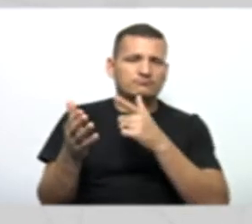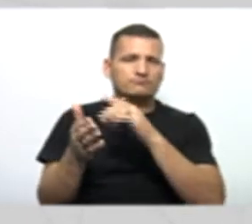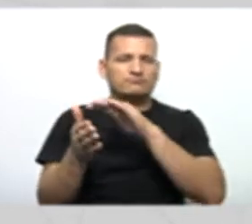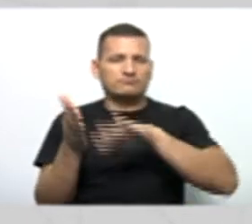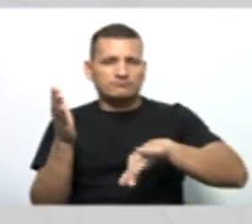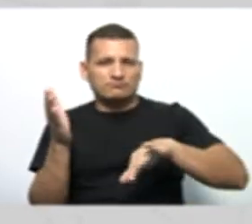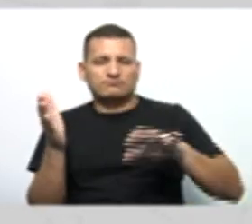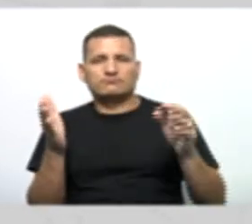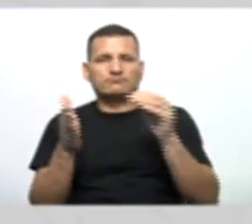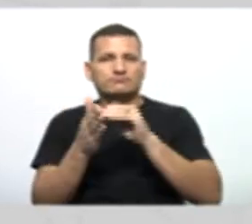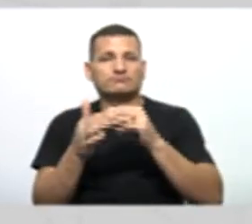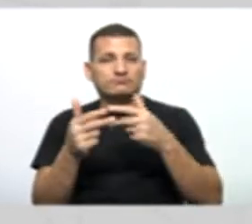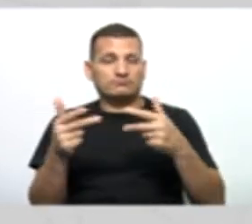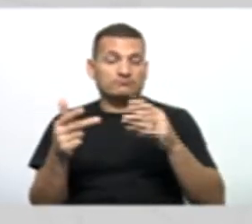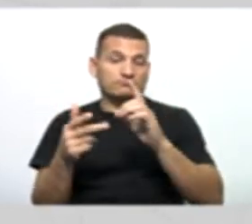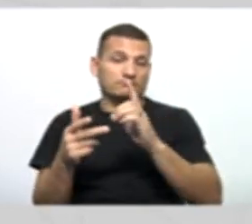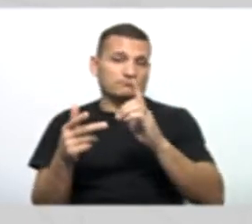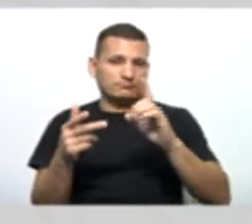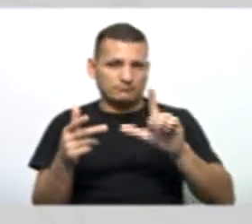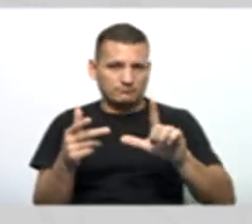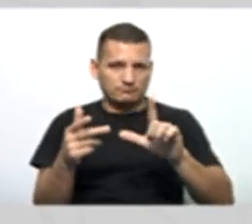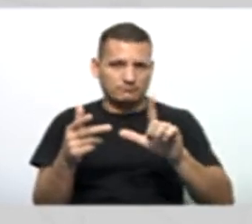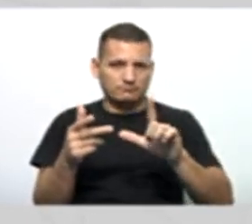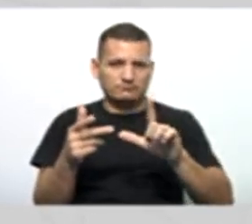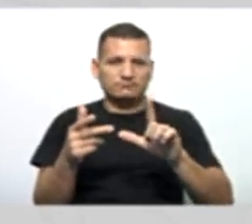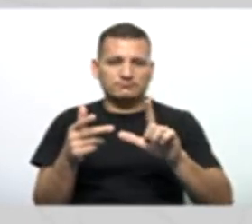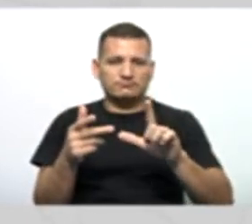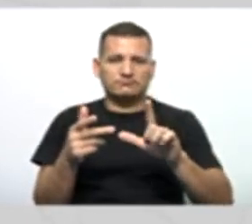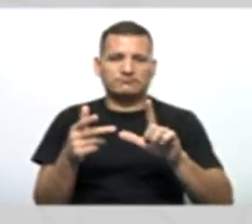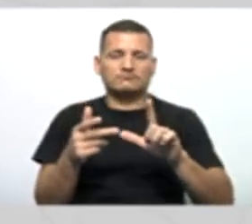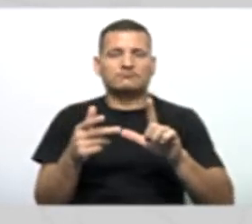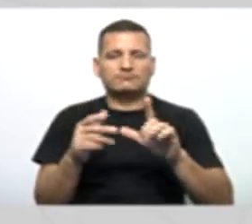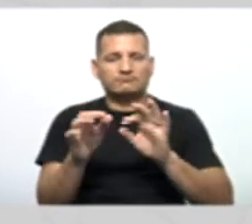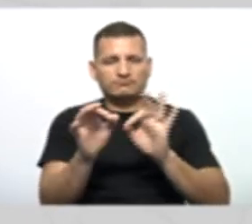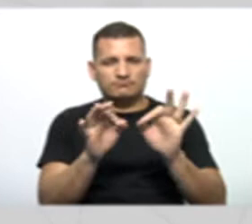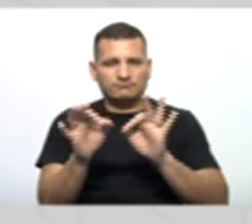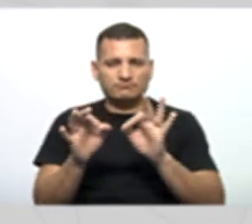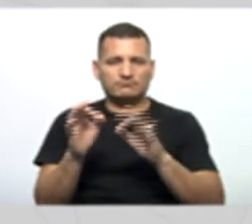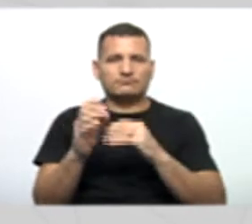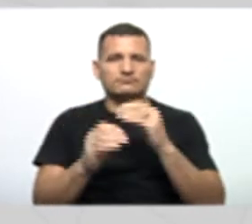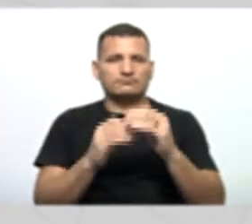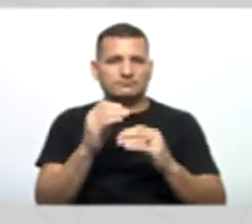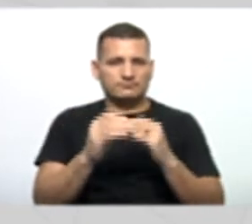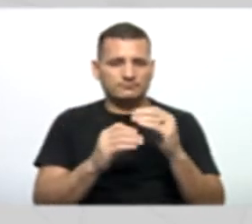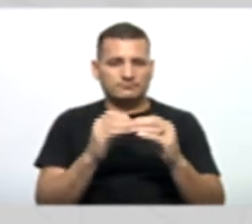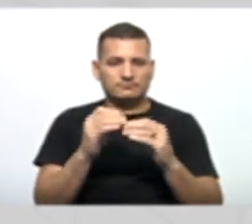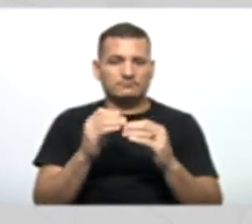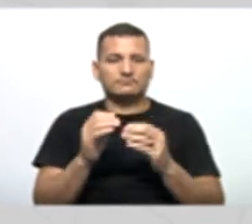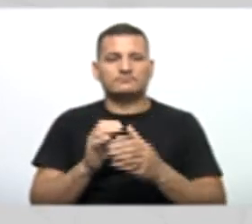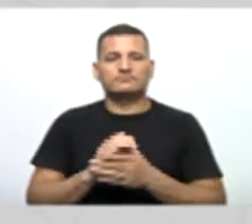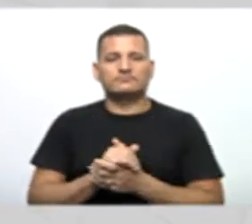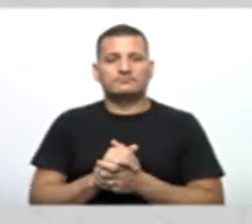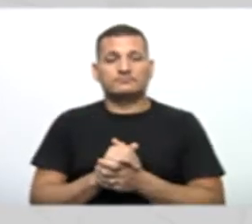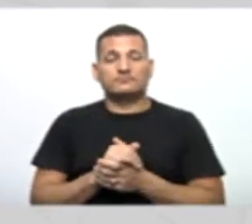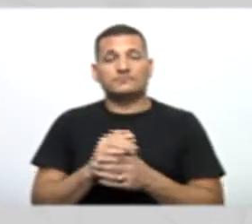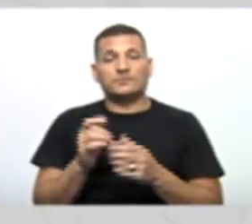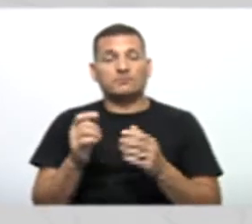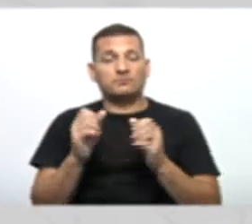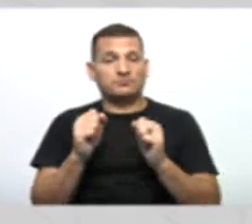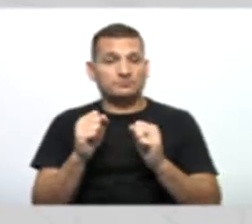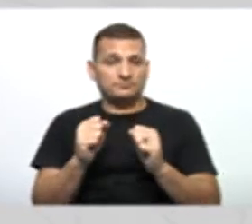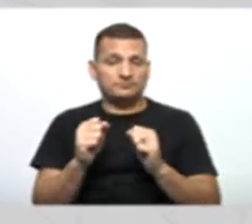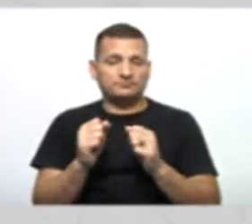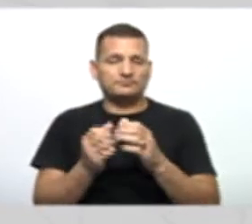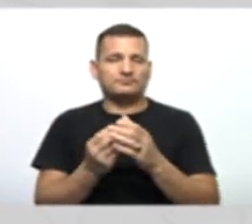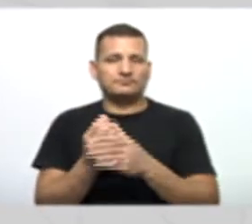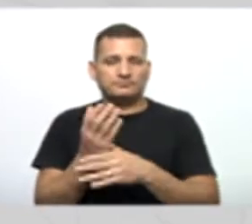DDL. Lembram que eu falei de definição? Definição você vai definir, você vai fazer a construção do banco. Com ele você pode criar um banco de dados,